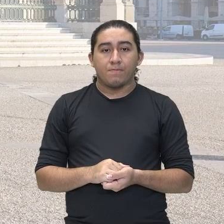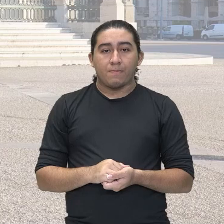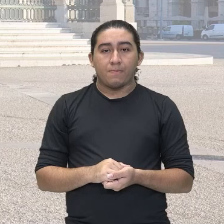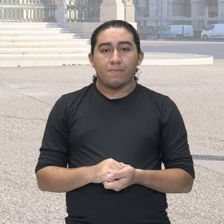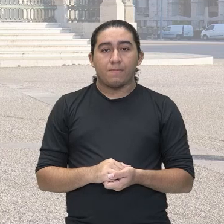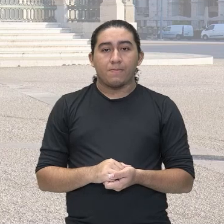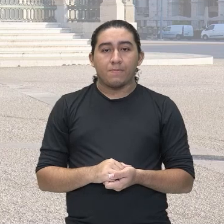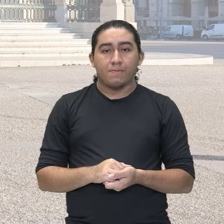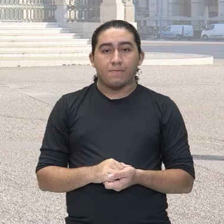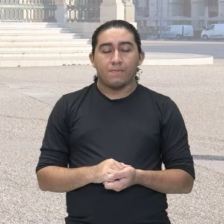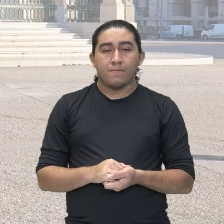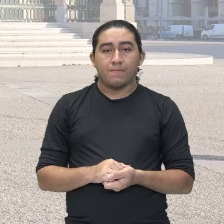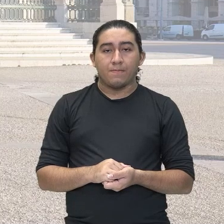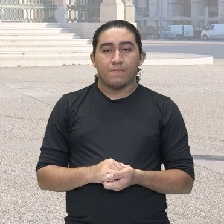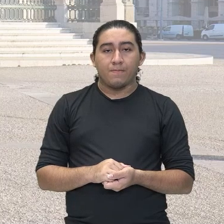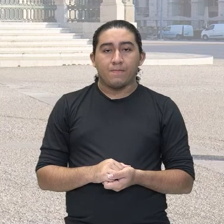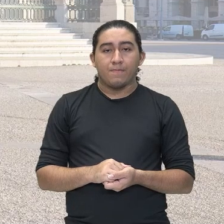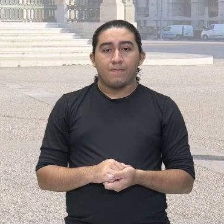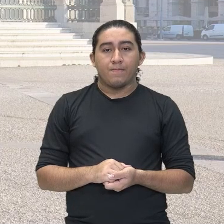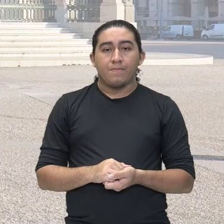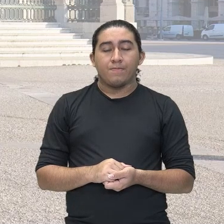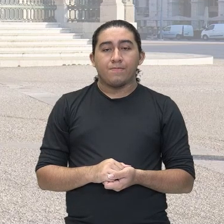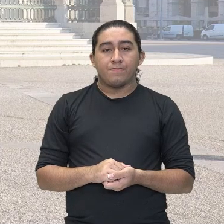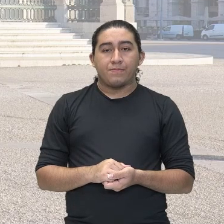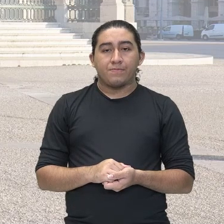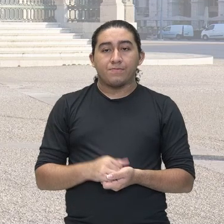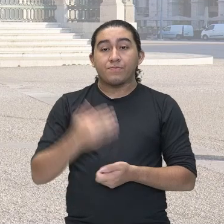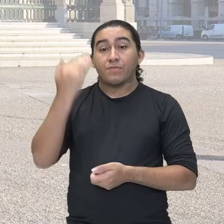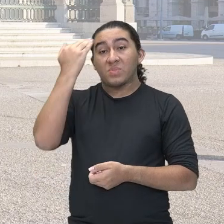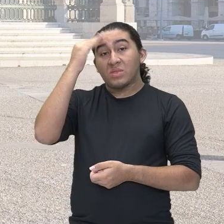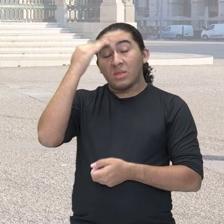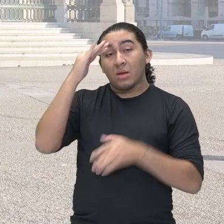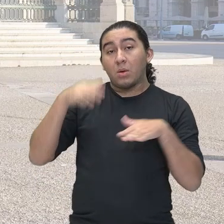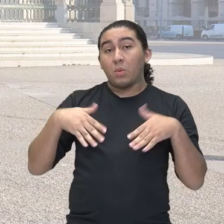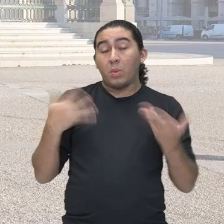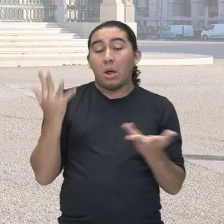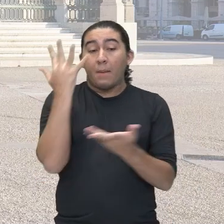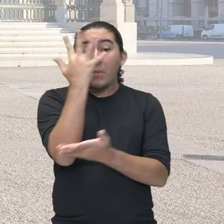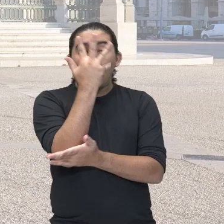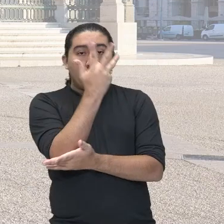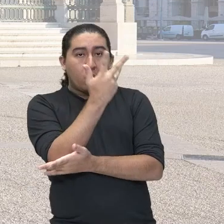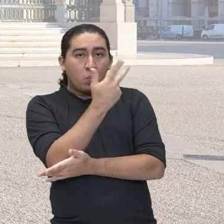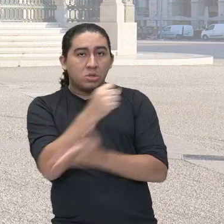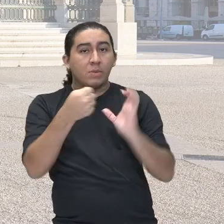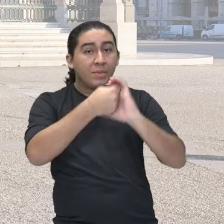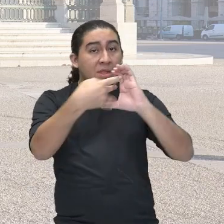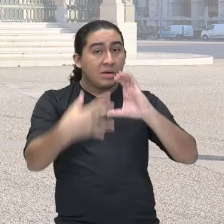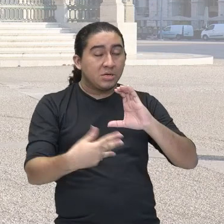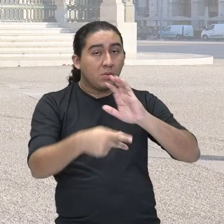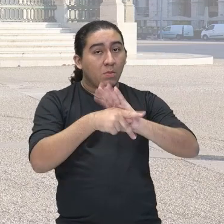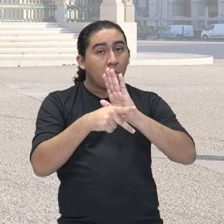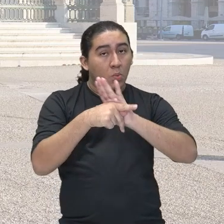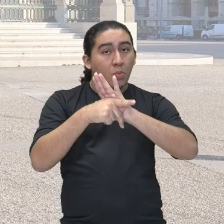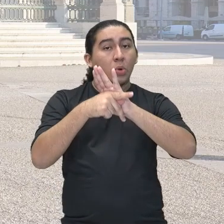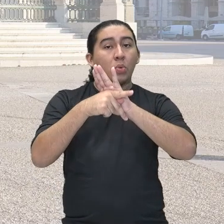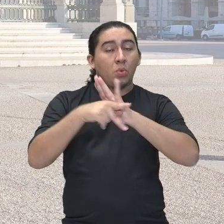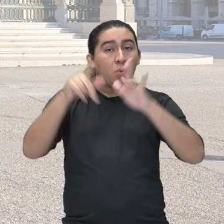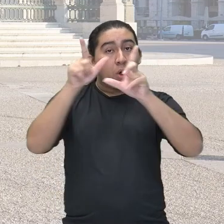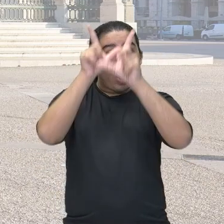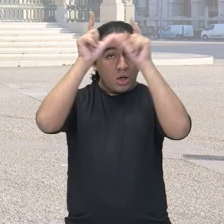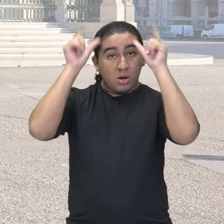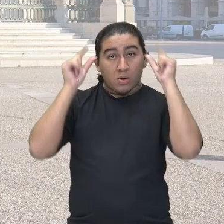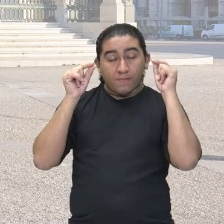ok? Mais uma, noção do ideal de beleza grego, também norteado